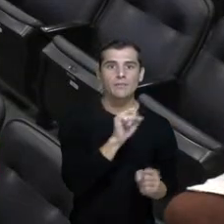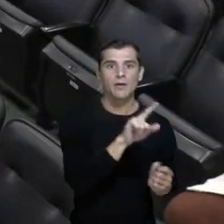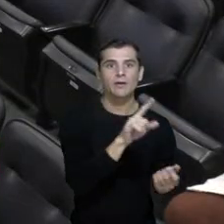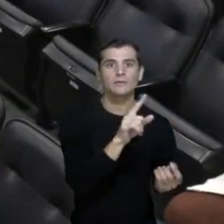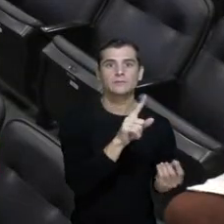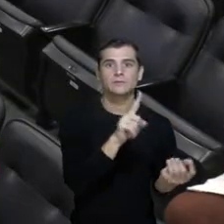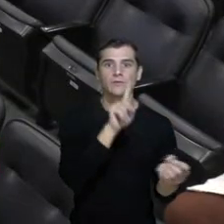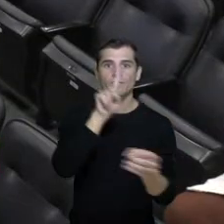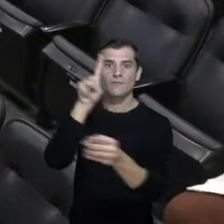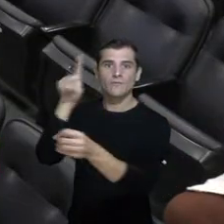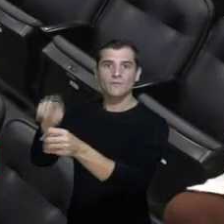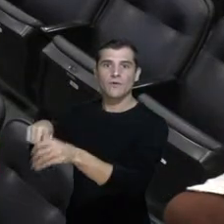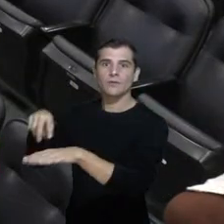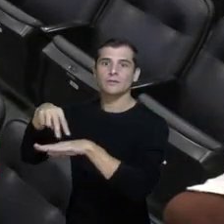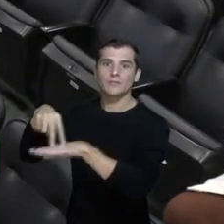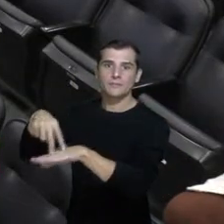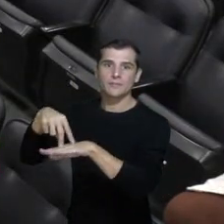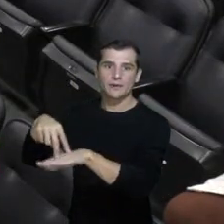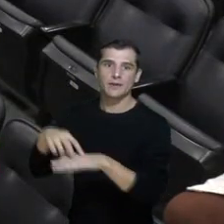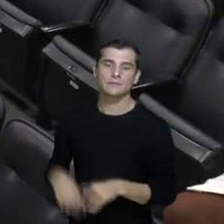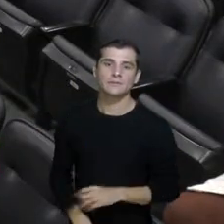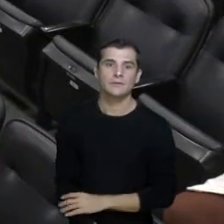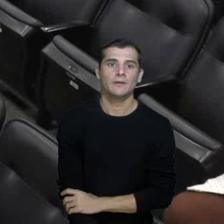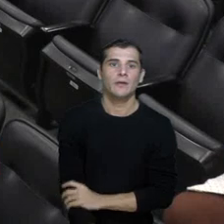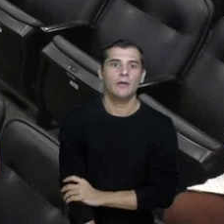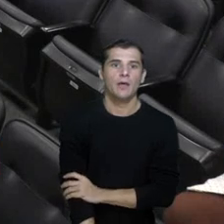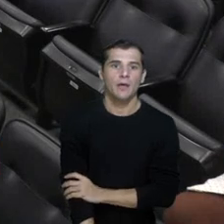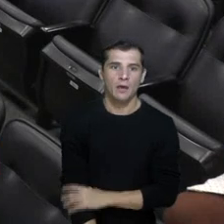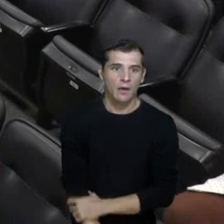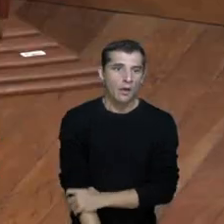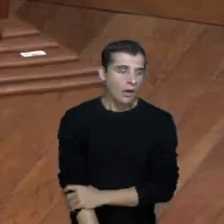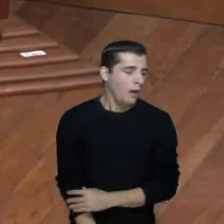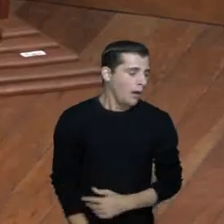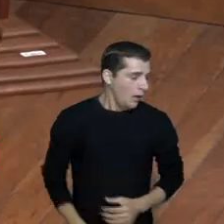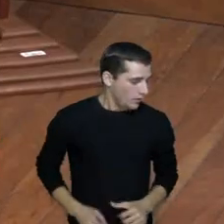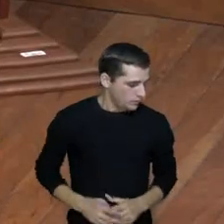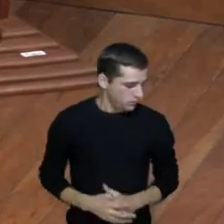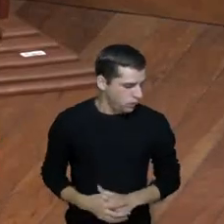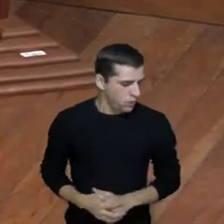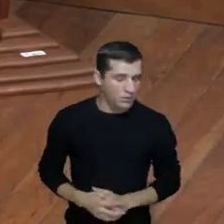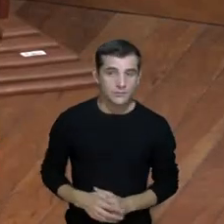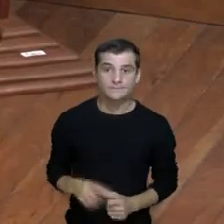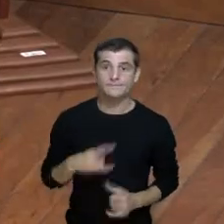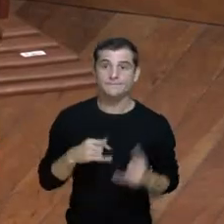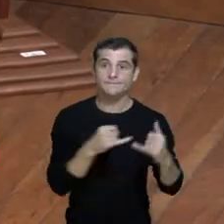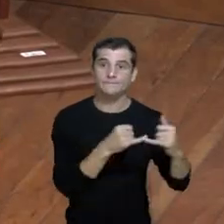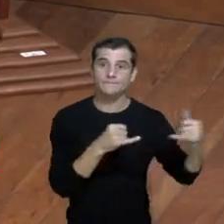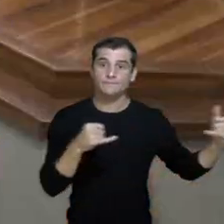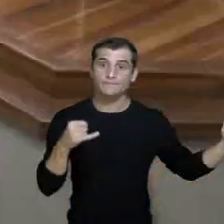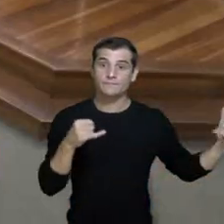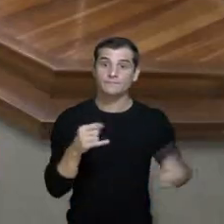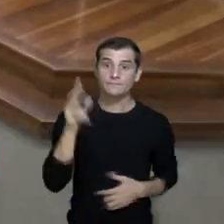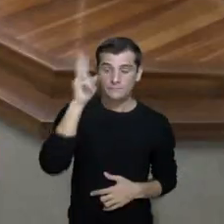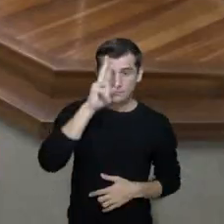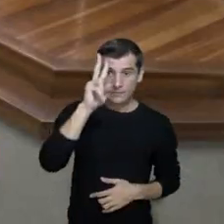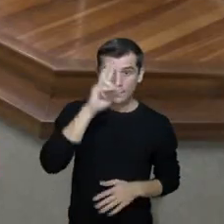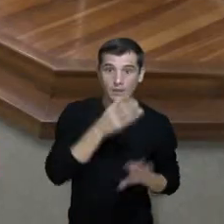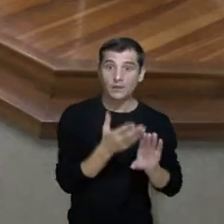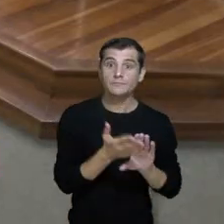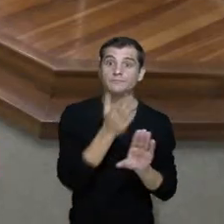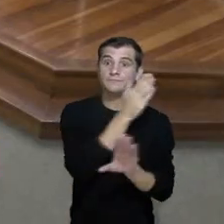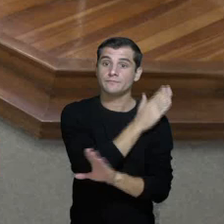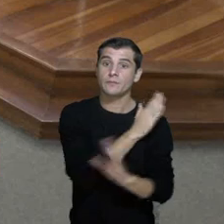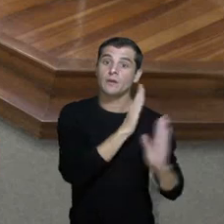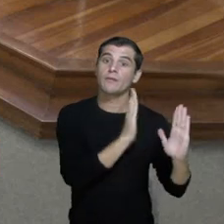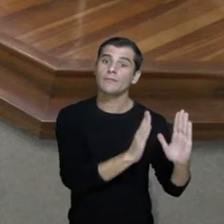teec aqui nessa linha histórica e aqui uma homenagem né Eh kangue a